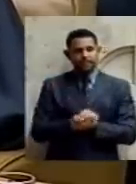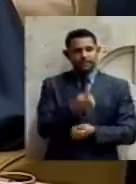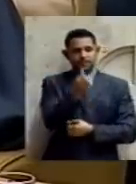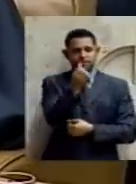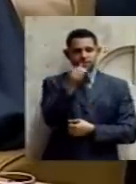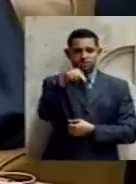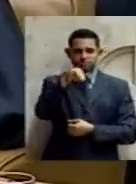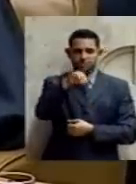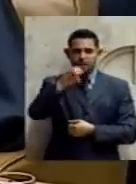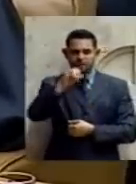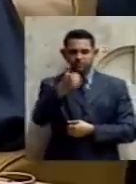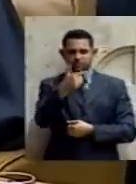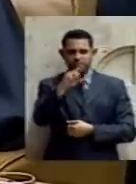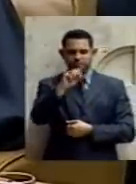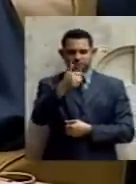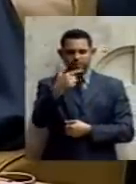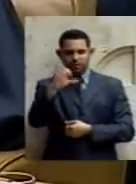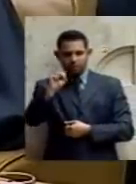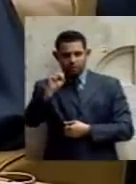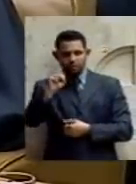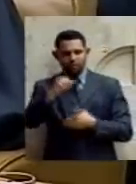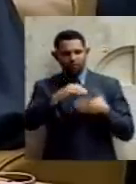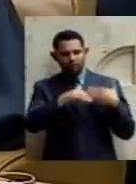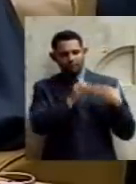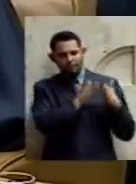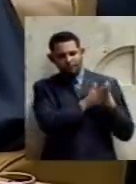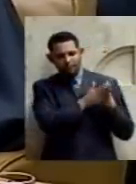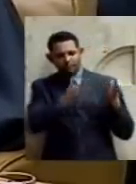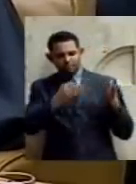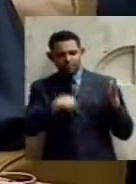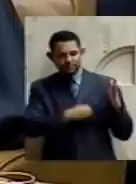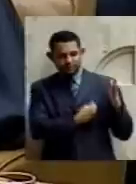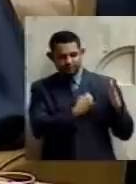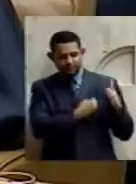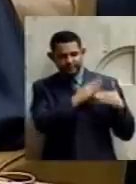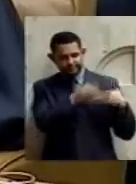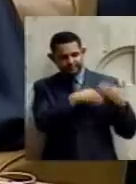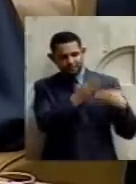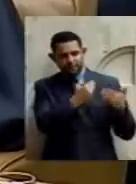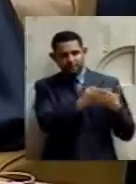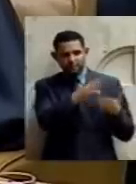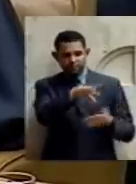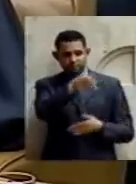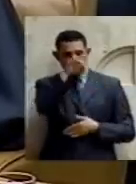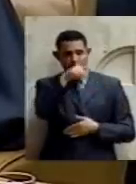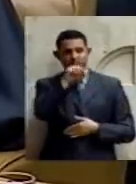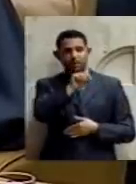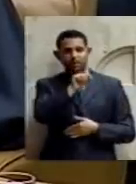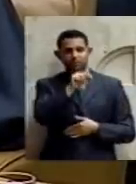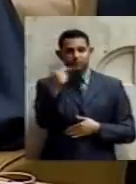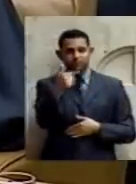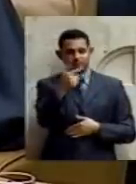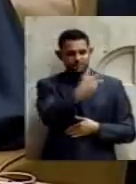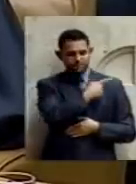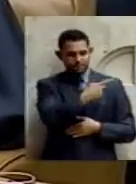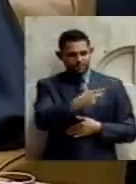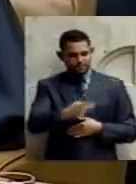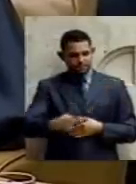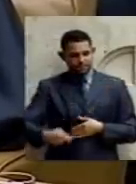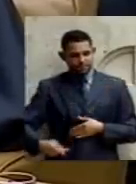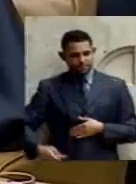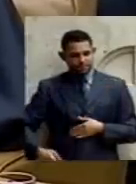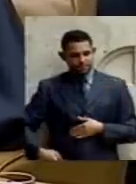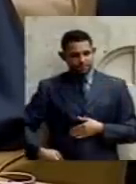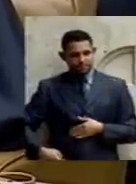de maio de 2008, em continuidade à sua fúlgida carreira profissional, foi nomeada para o cargo de vice-presidente do